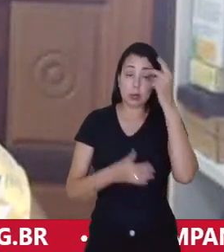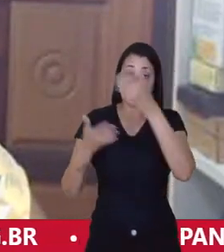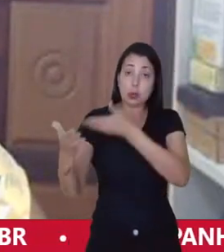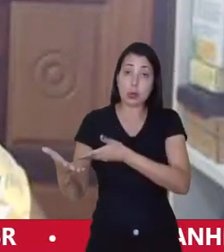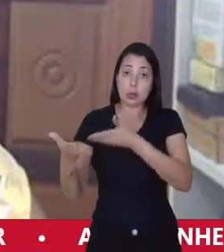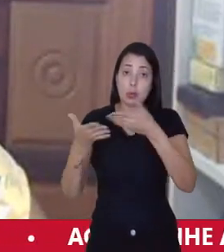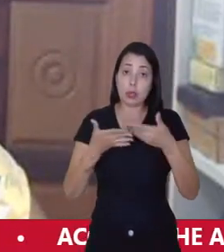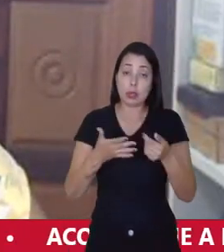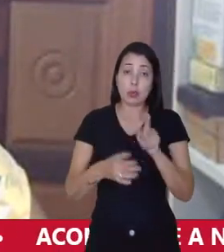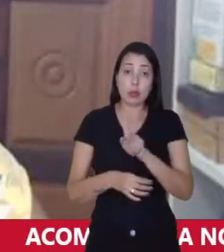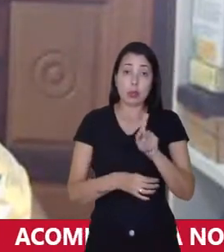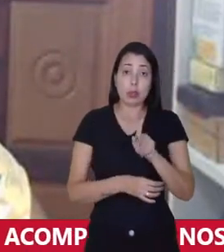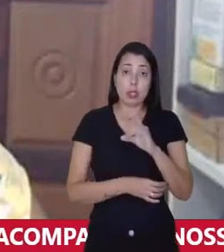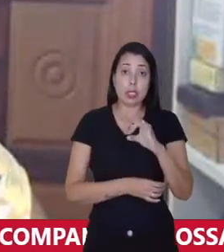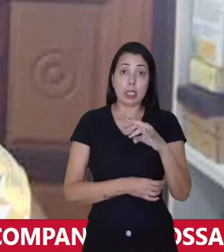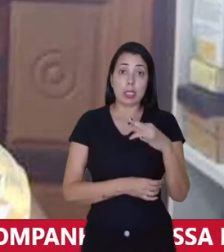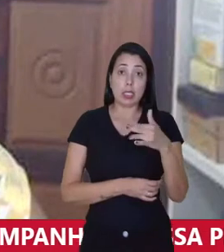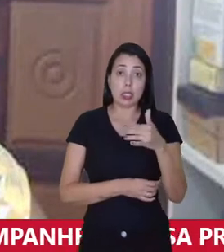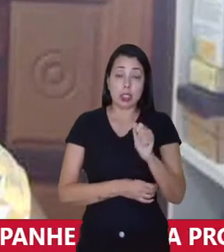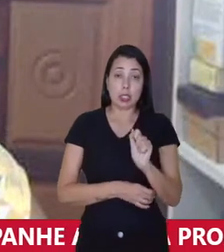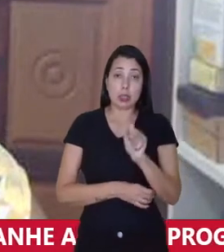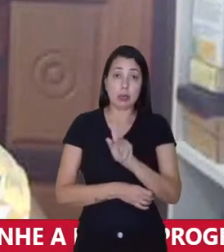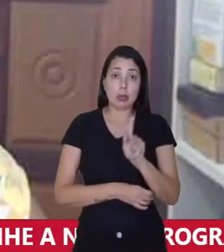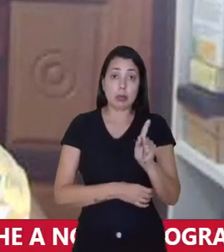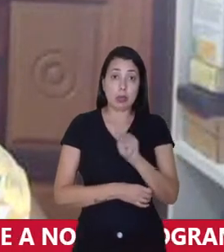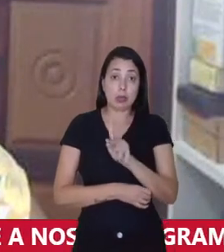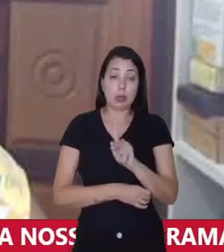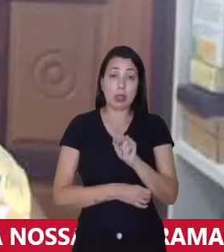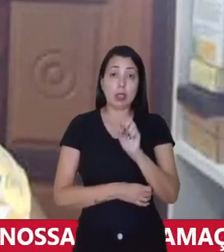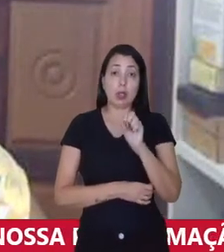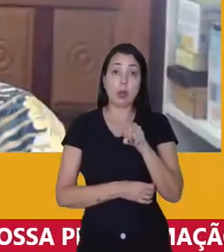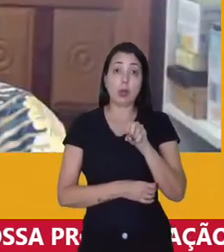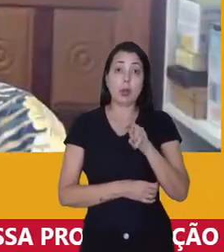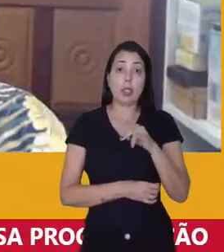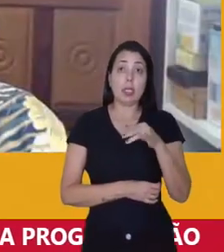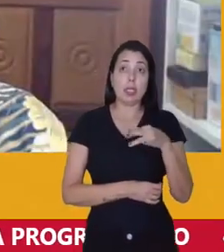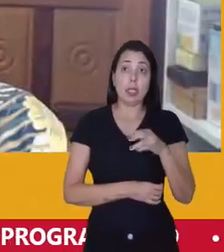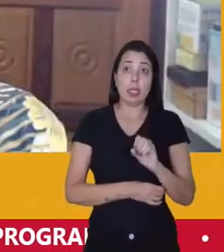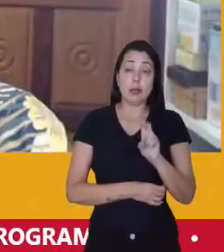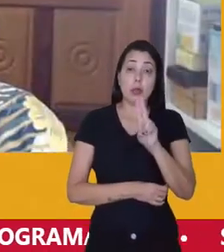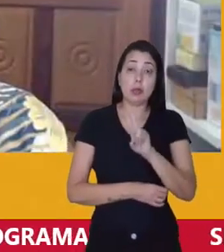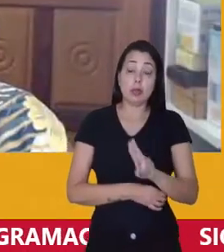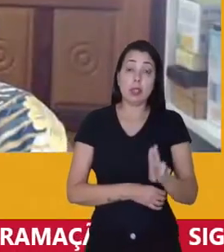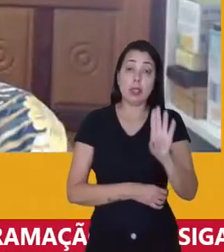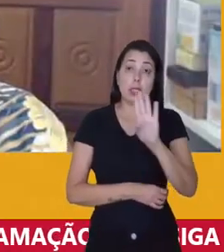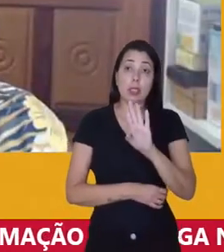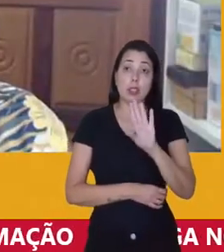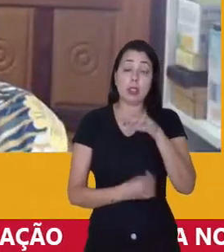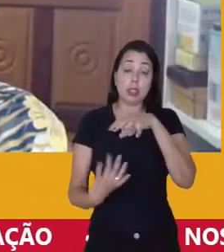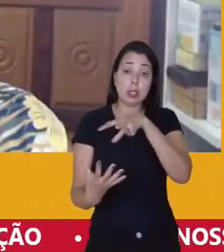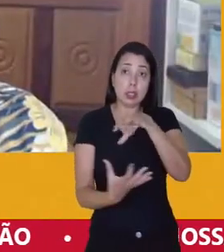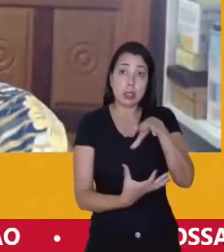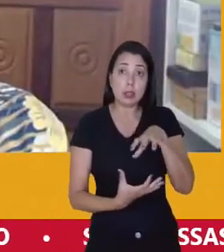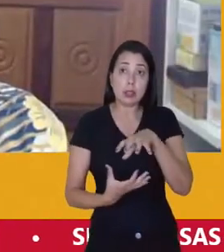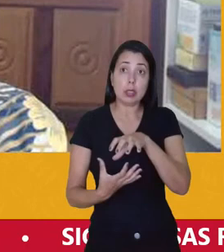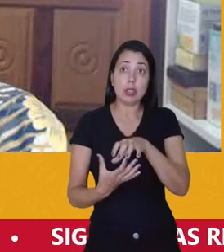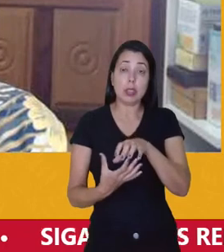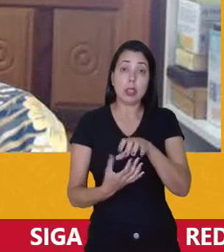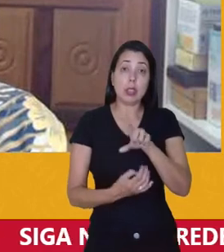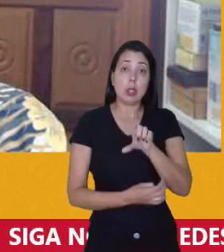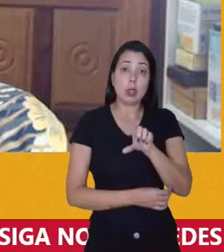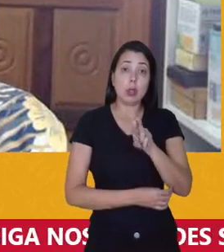professora Cristina Teodoro, que é professora da Unilab, que é a Universidade da Integração Internacional da